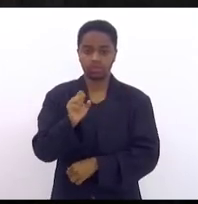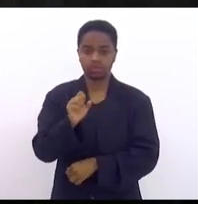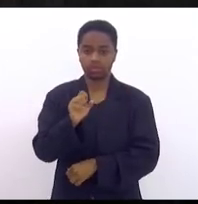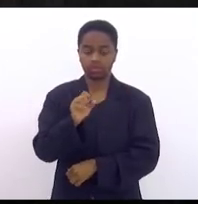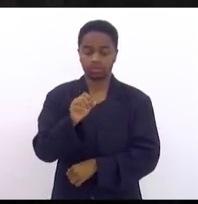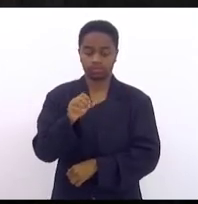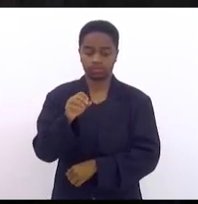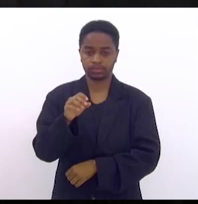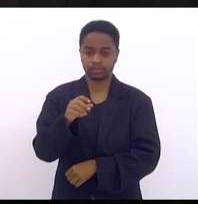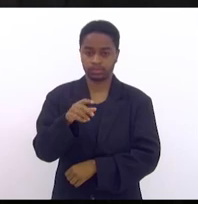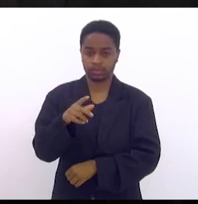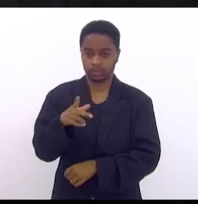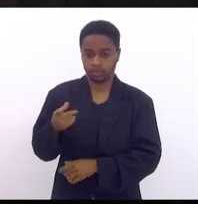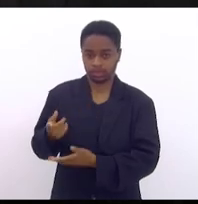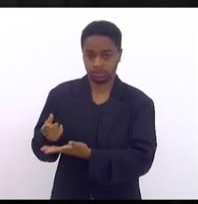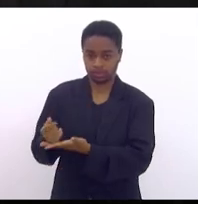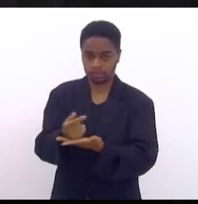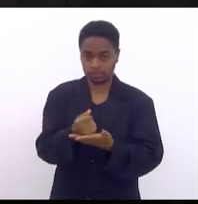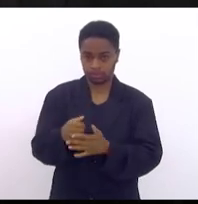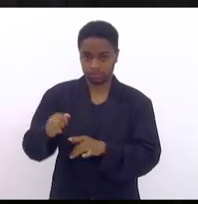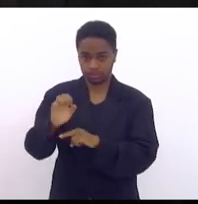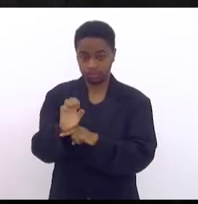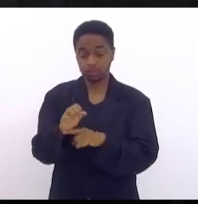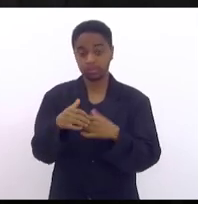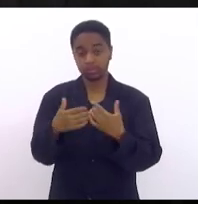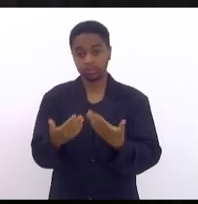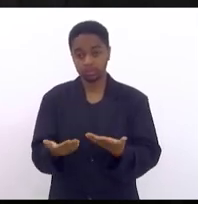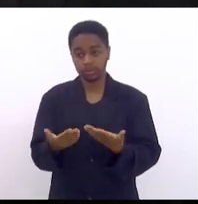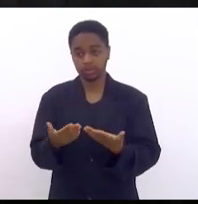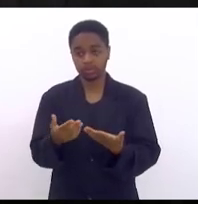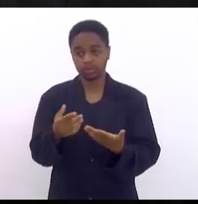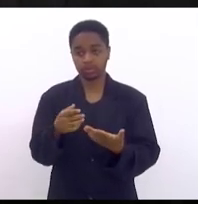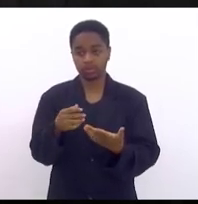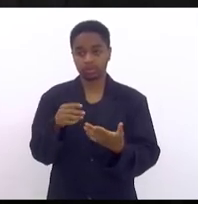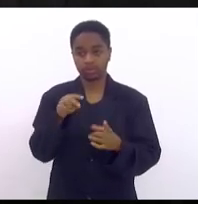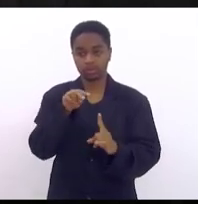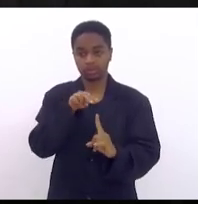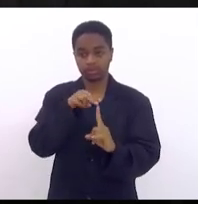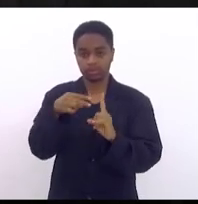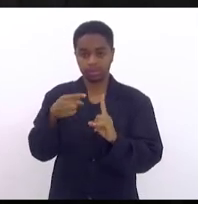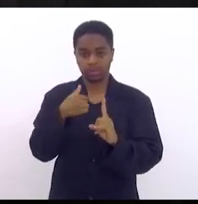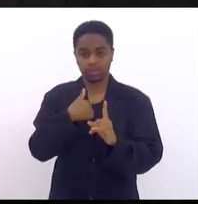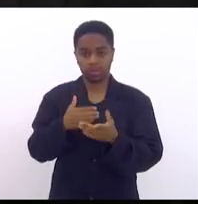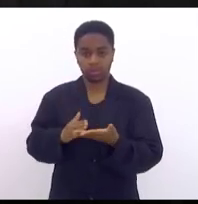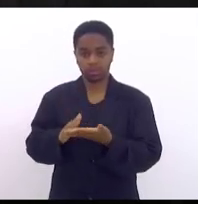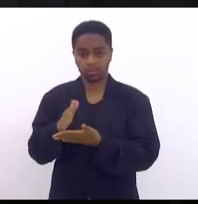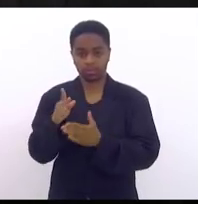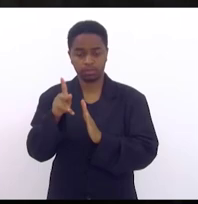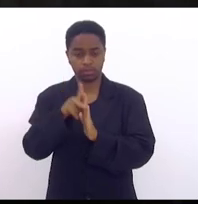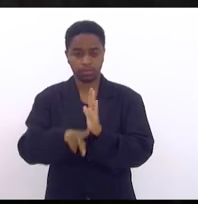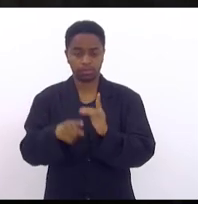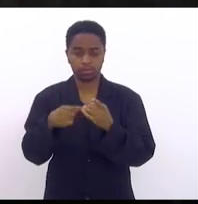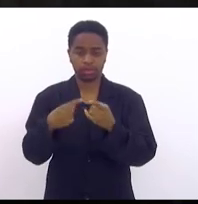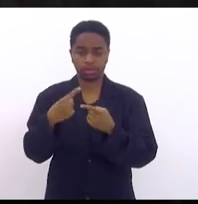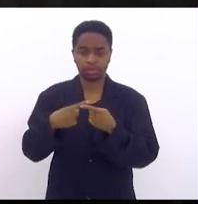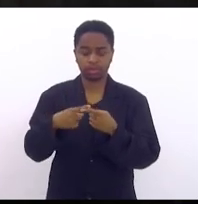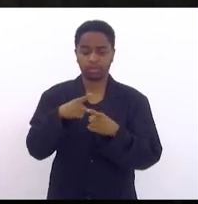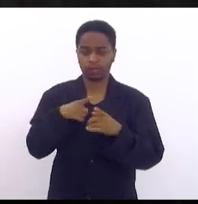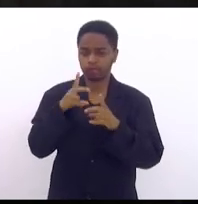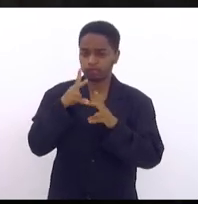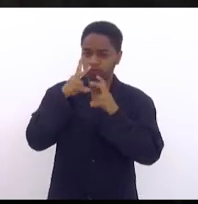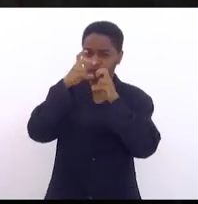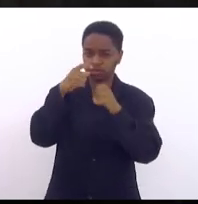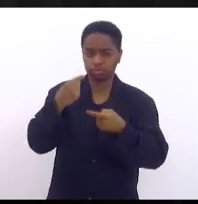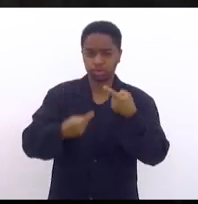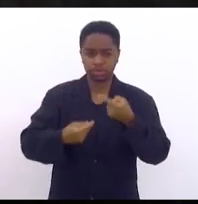Então, eu não me iludo, né, do seu ponto de vista, que eu aprovei um projeto, que eu tenho força política, etc. Não me iludo